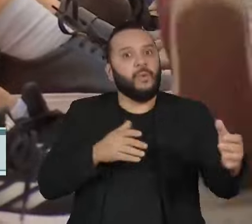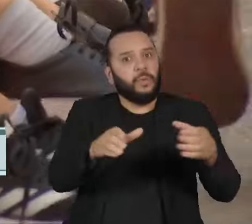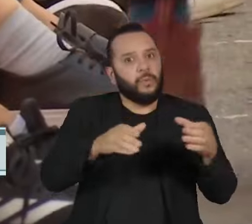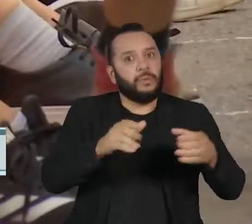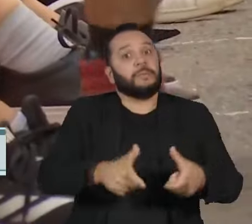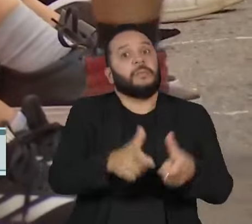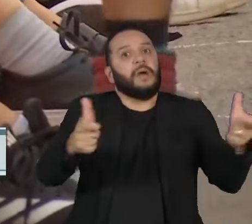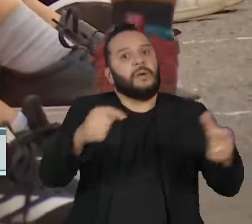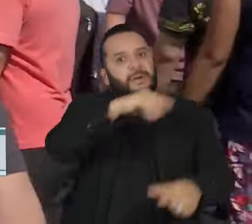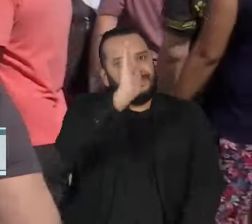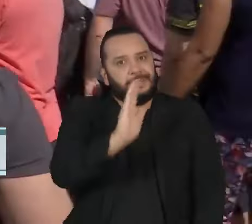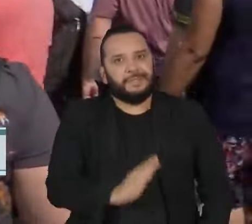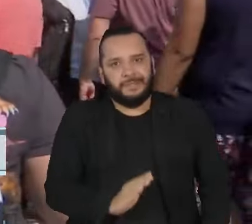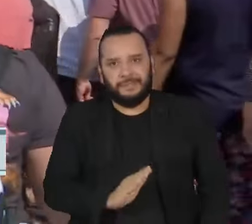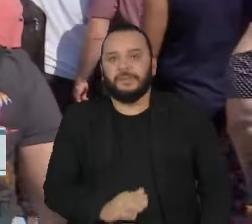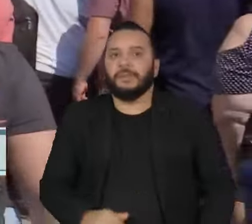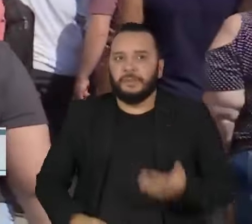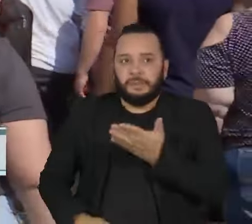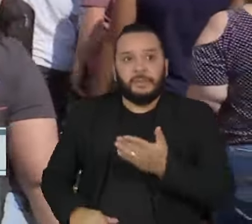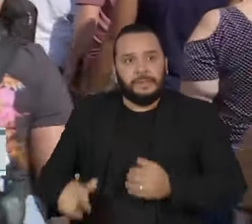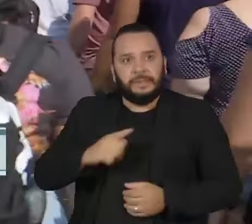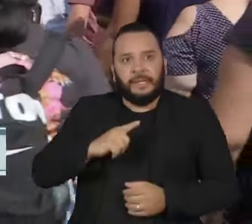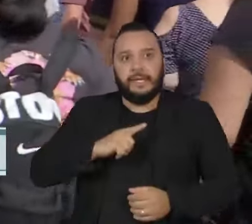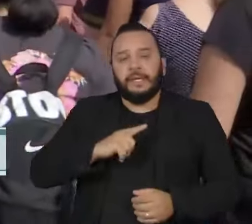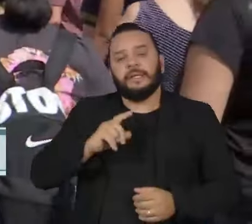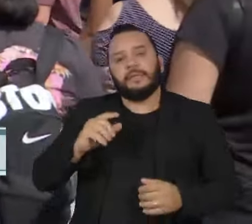país. O certame ofertou